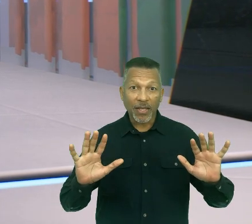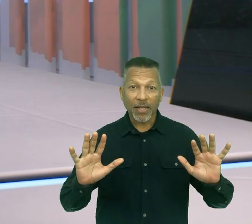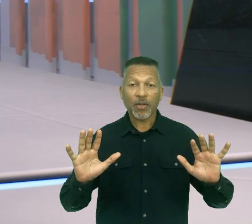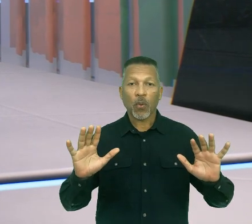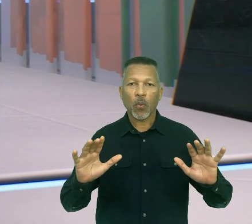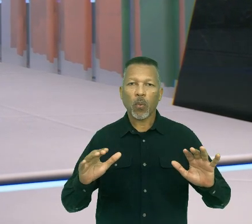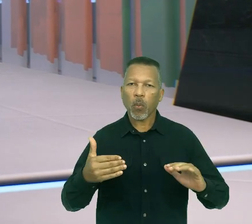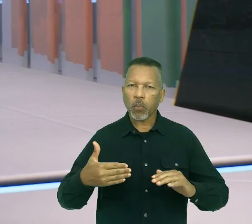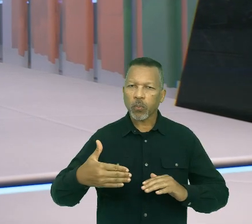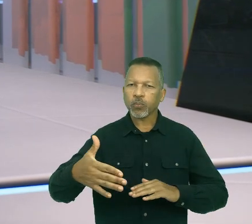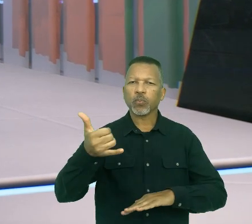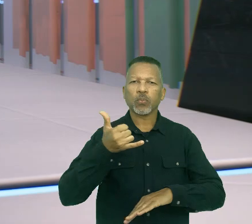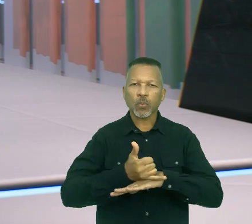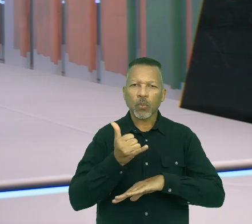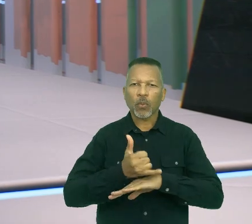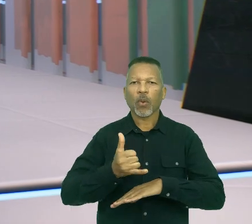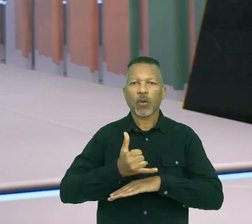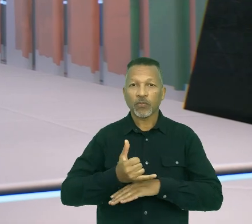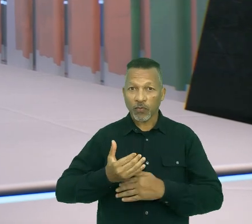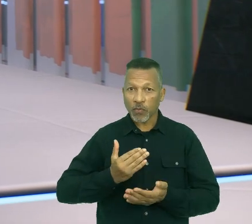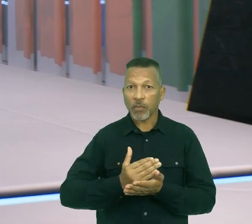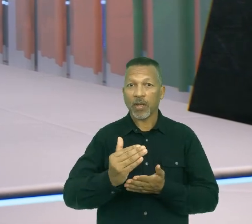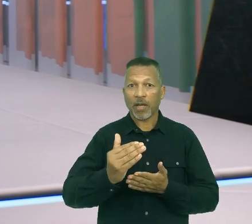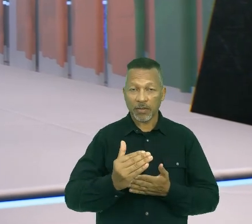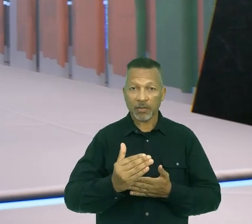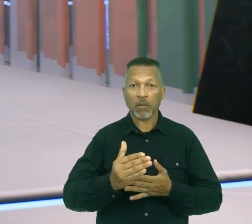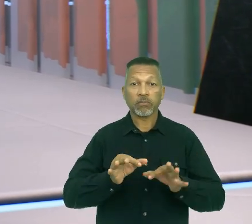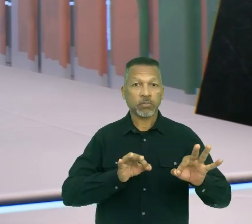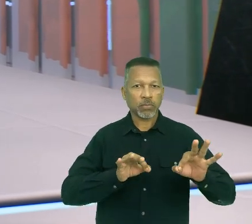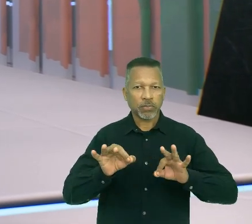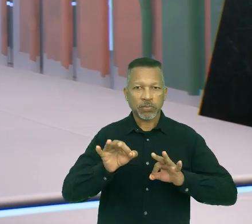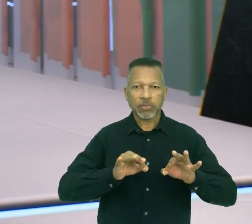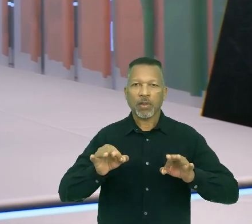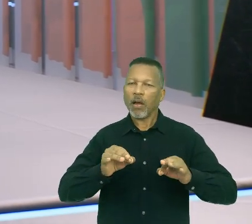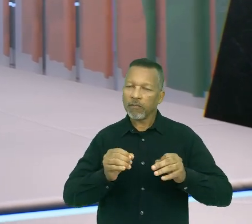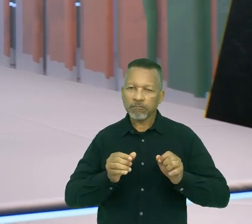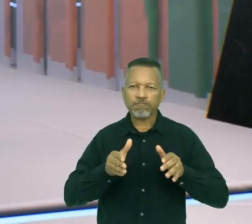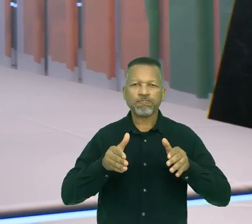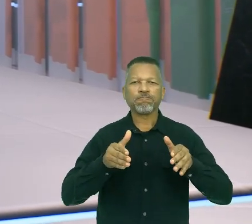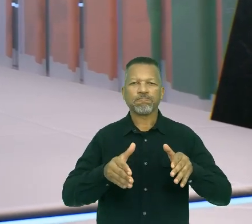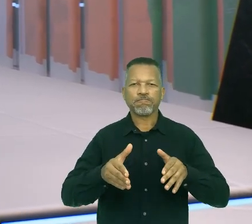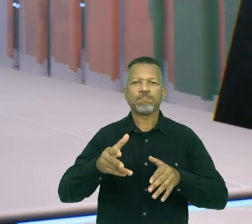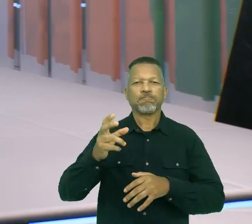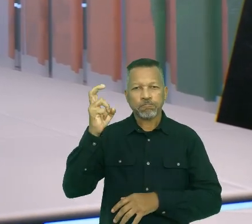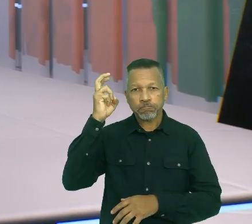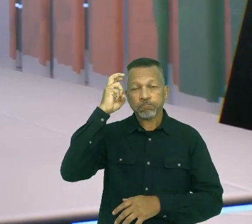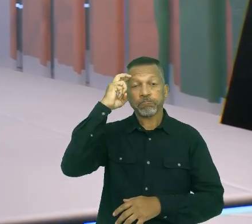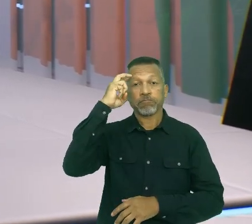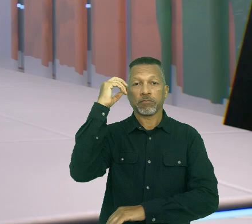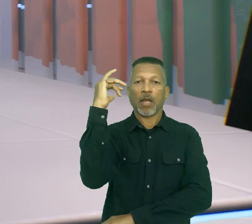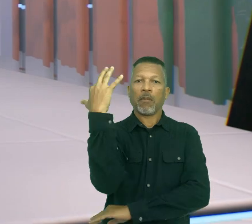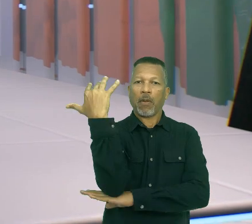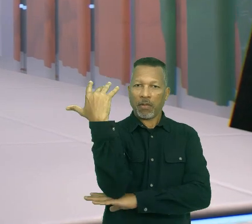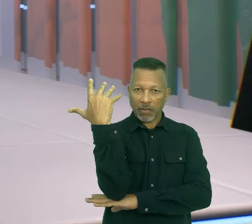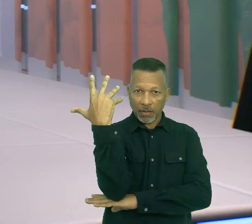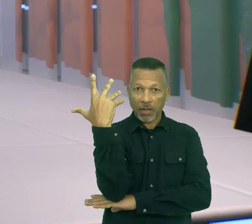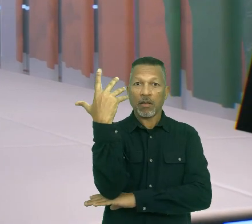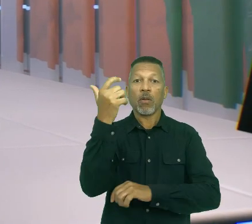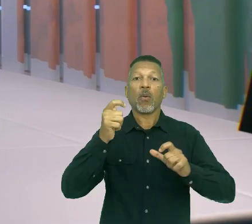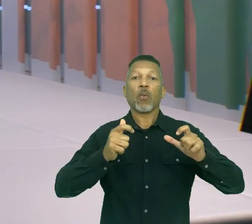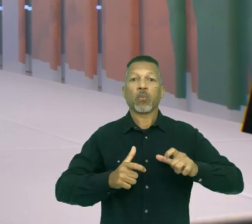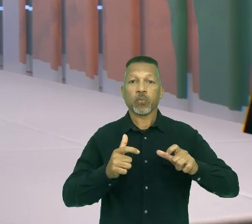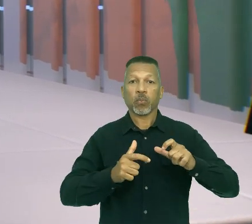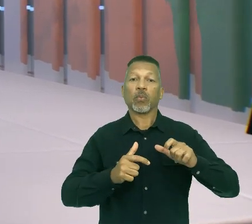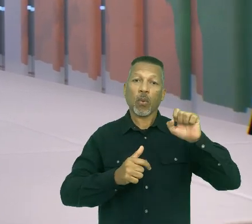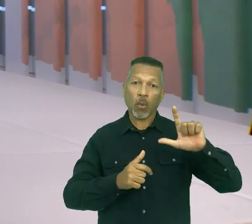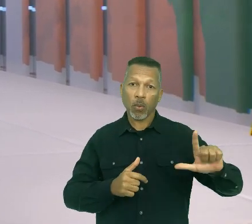Olá! O Além do Aço está no ar, um programa que mergulha na história cultural de Ipatinga, uma cidade localizada no leste